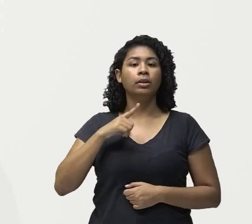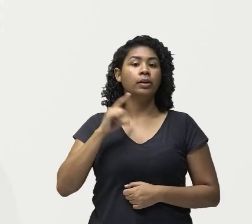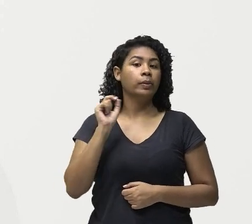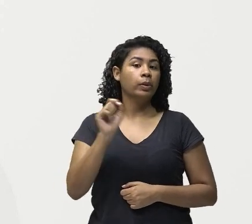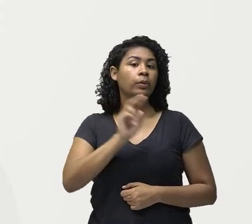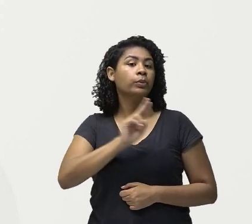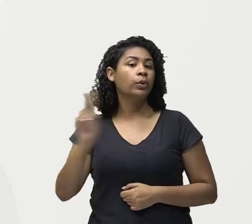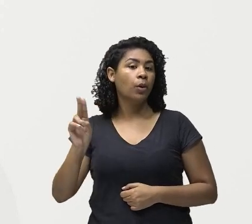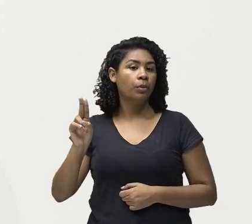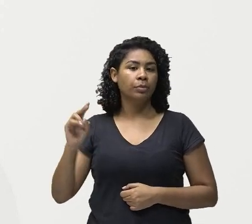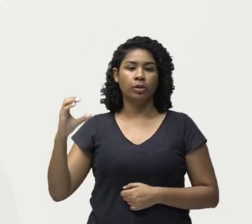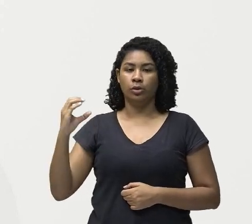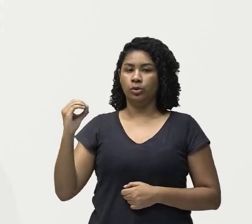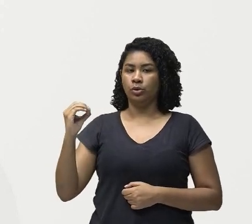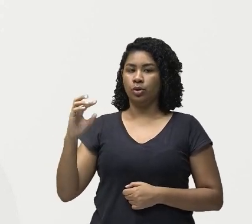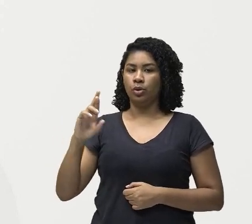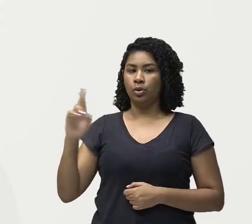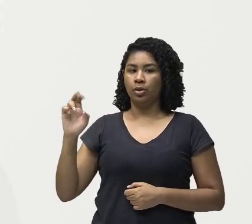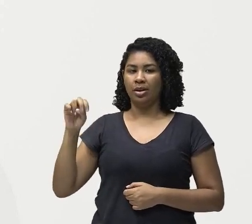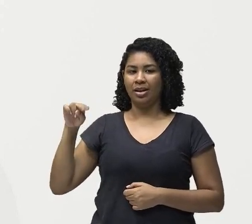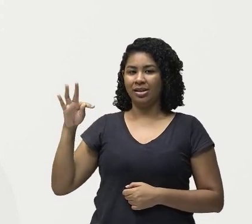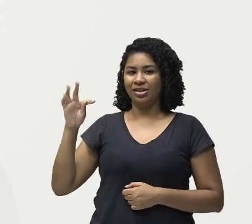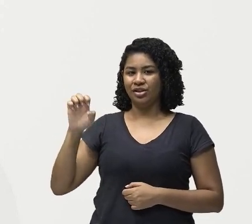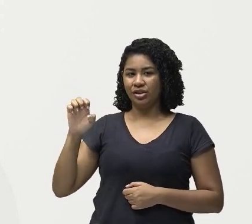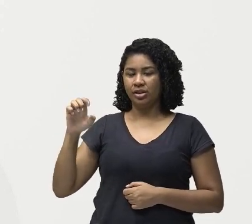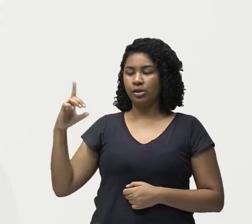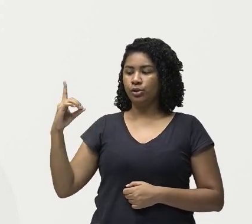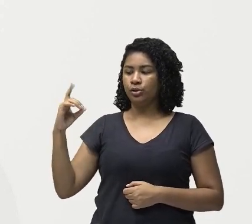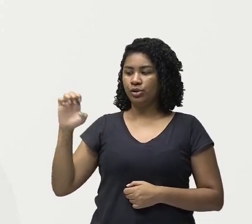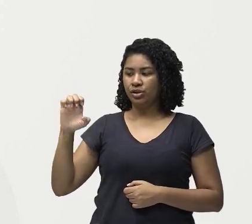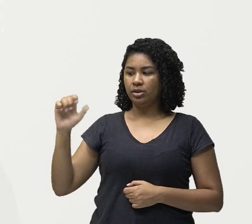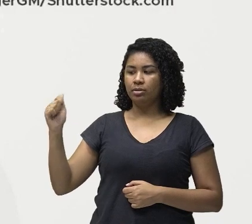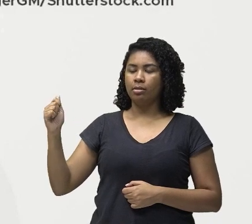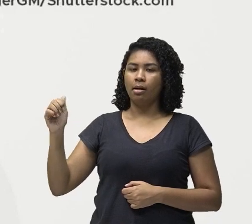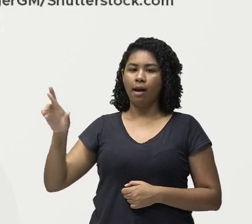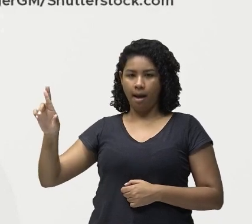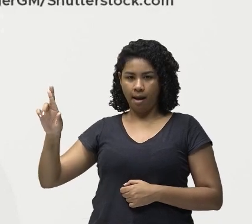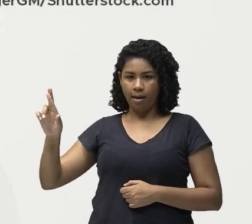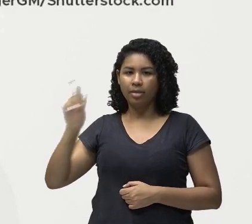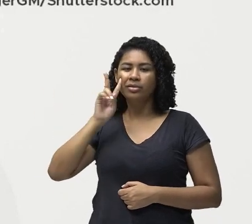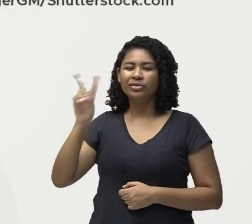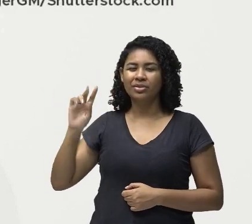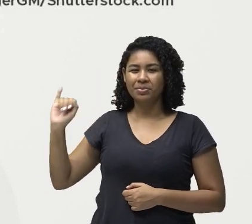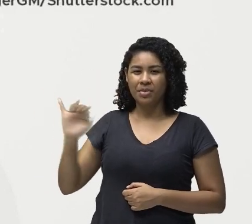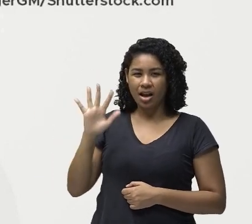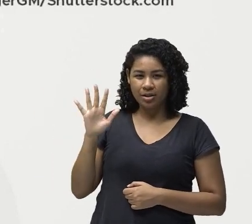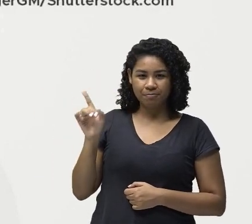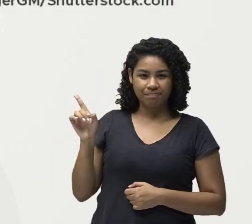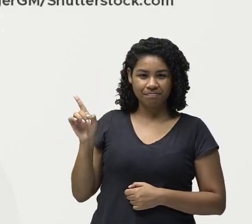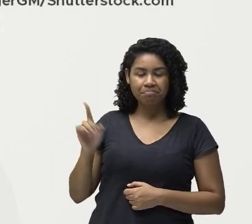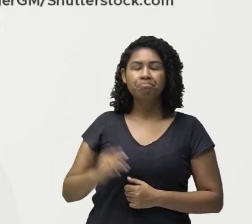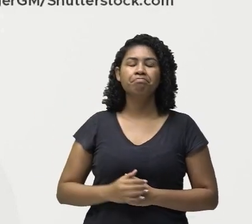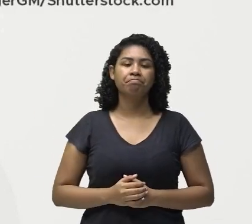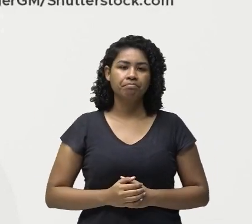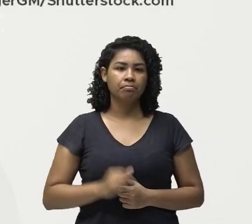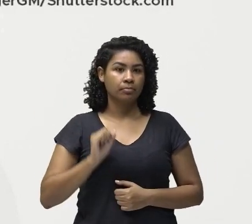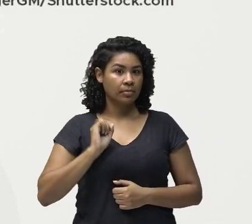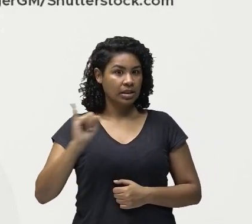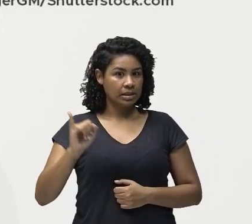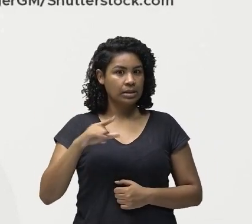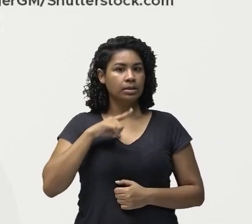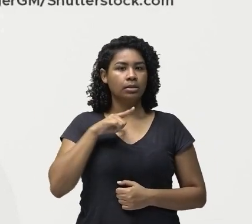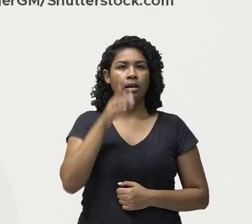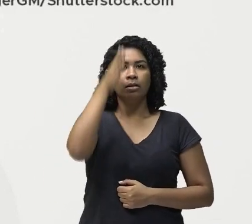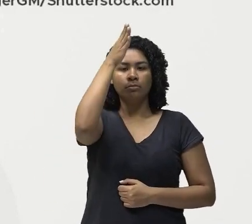de corrente de ar. Vamos à imagem? Quando este deslocamento é vertical,